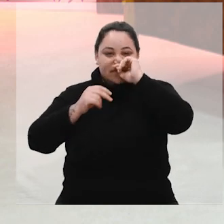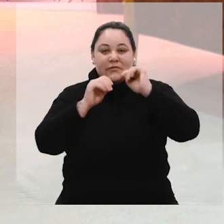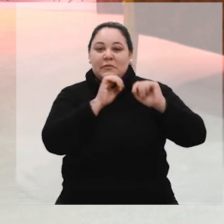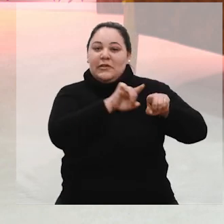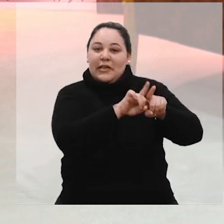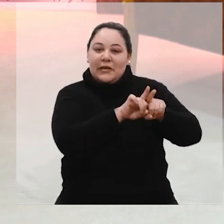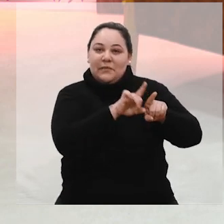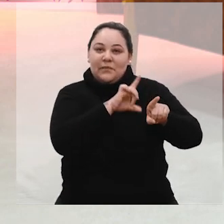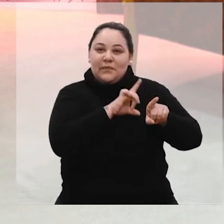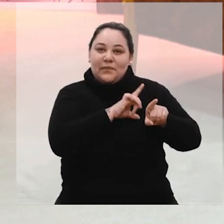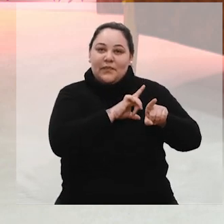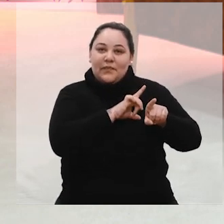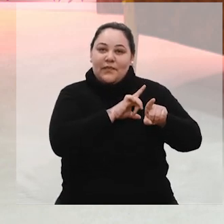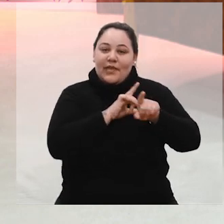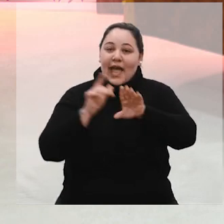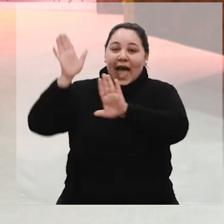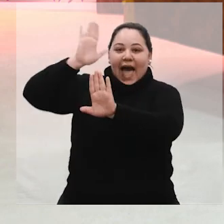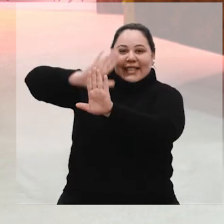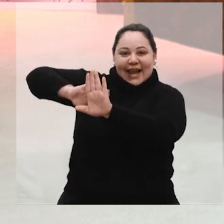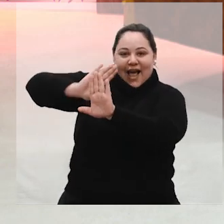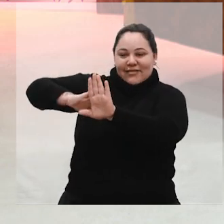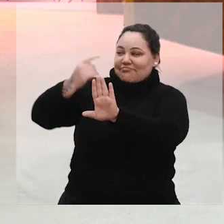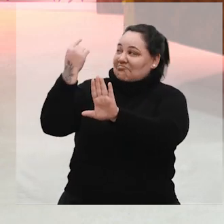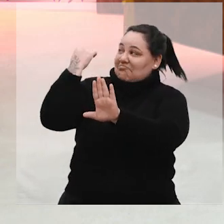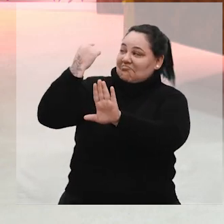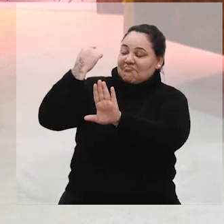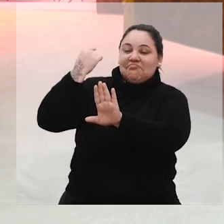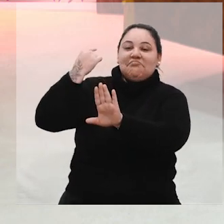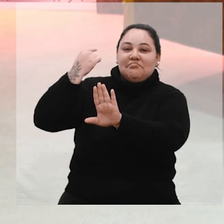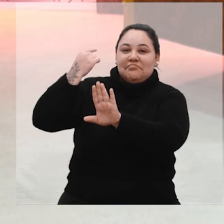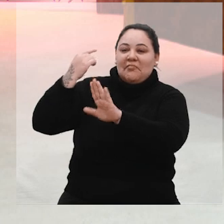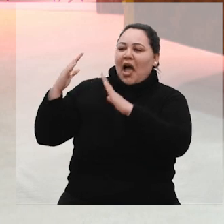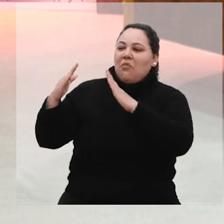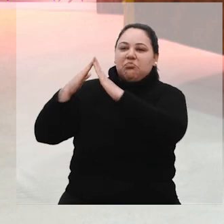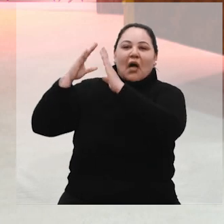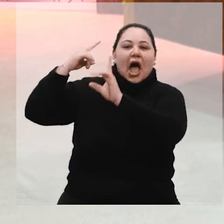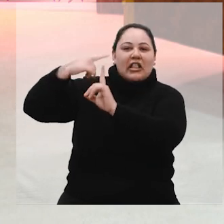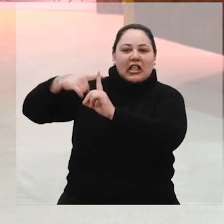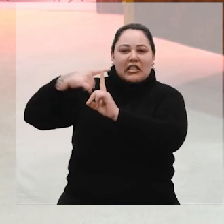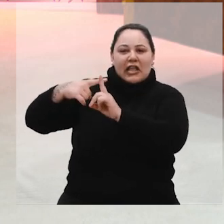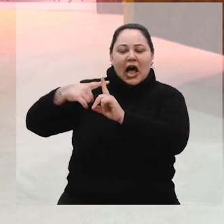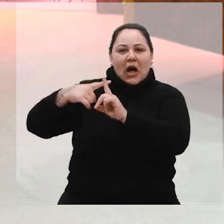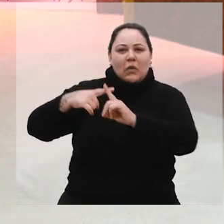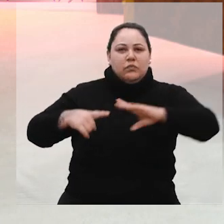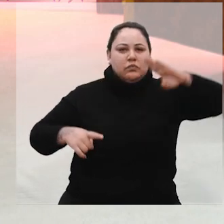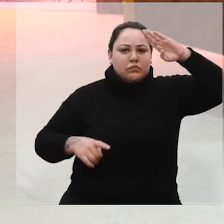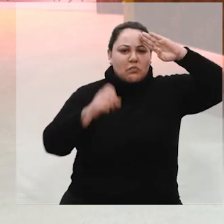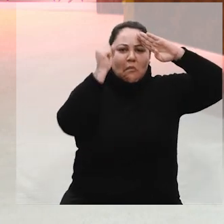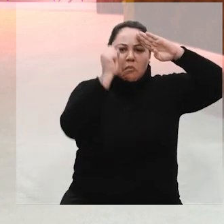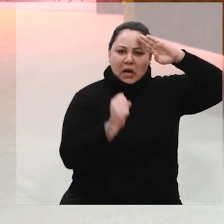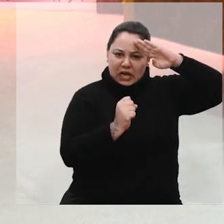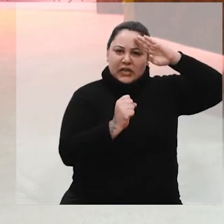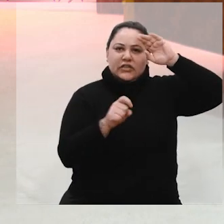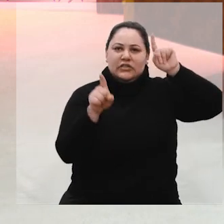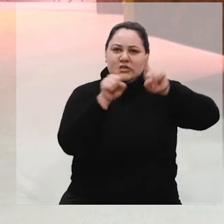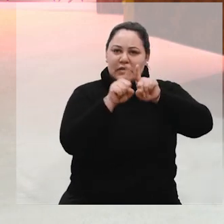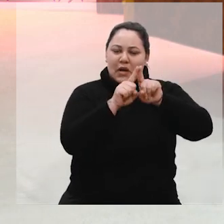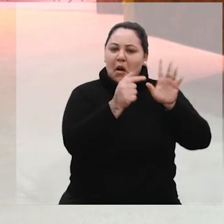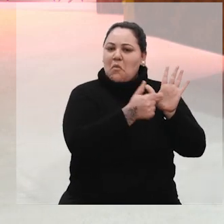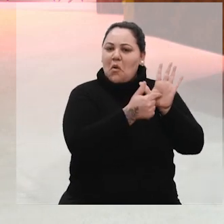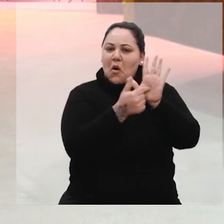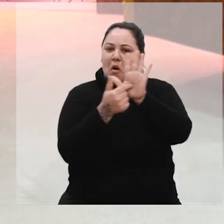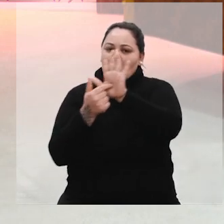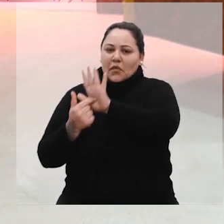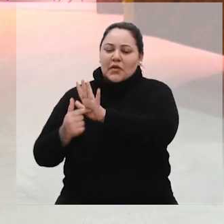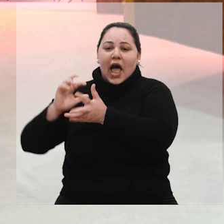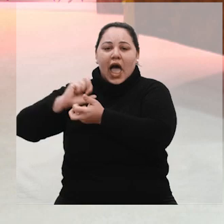pegando pontos muito caros e simbólicos na história de Caxias do Sul, Catedral, Monumento ao